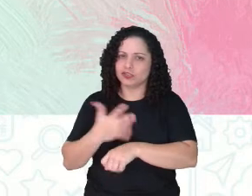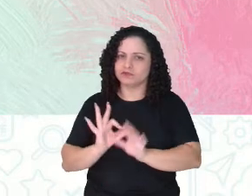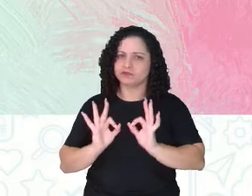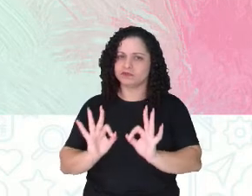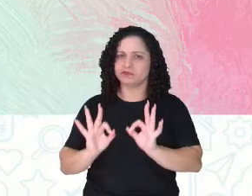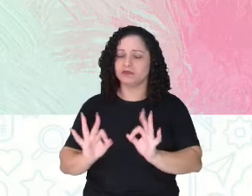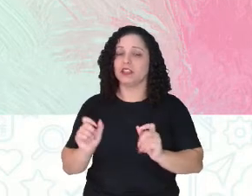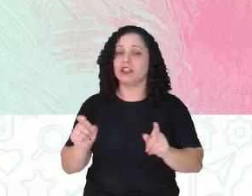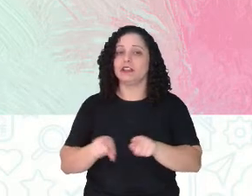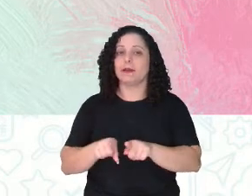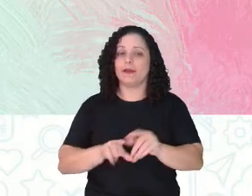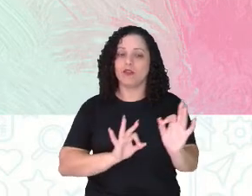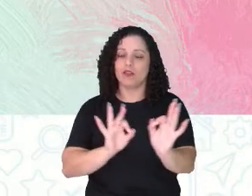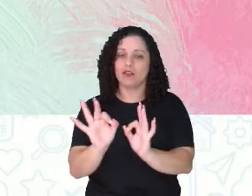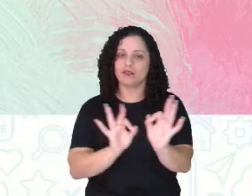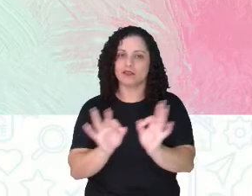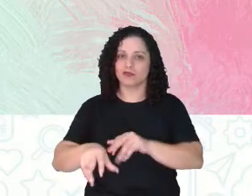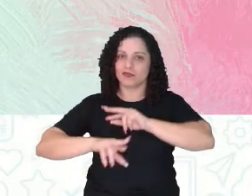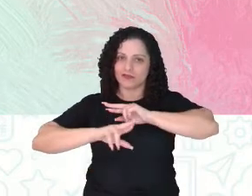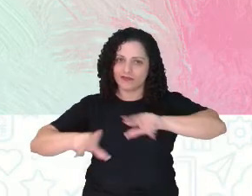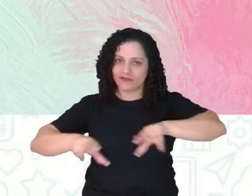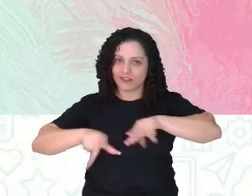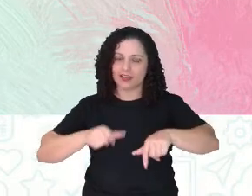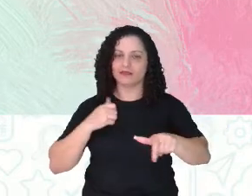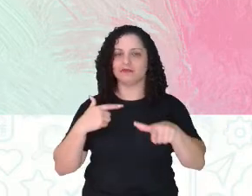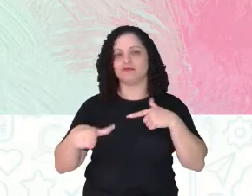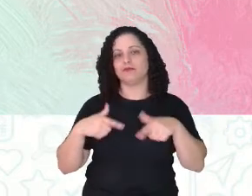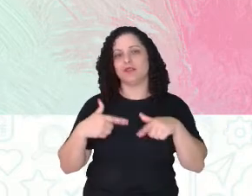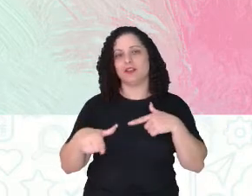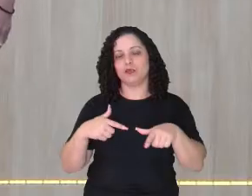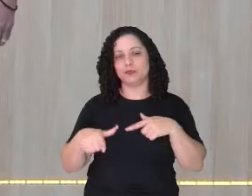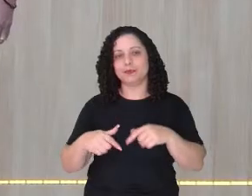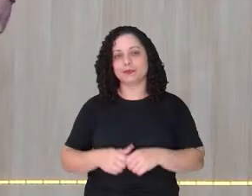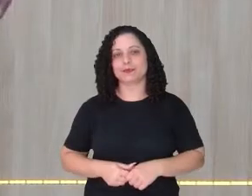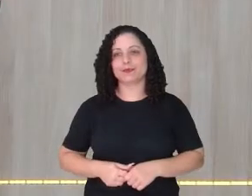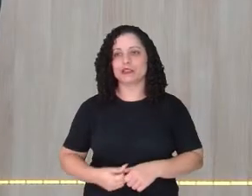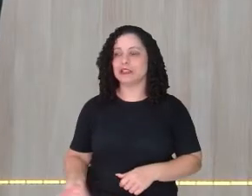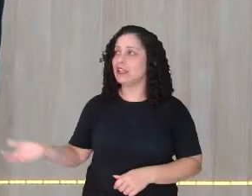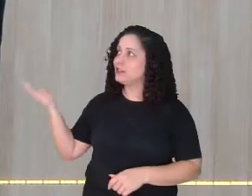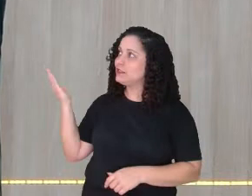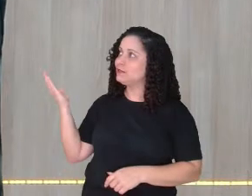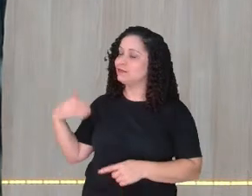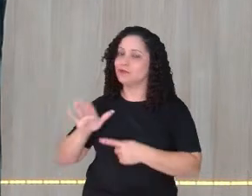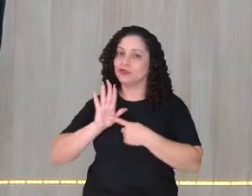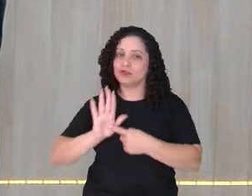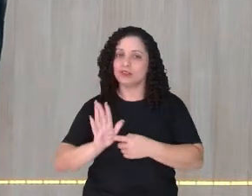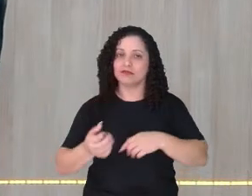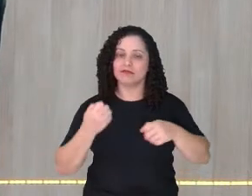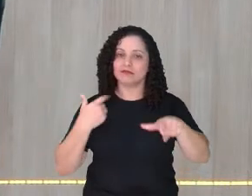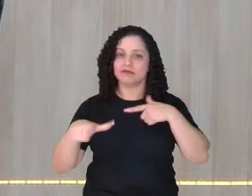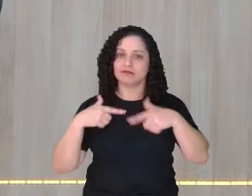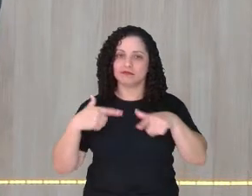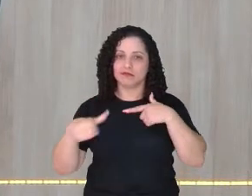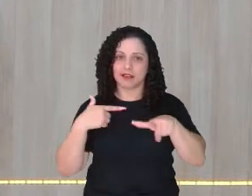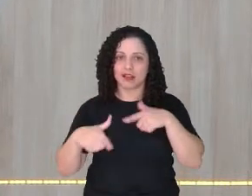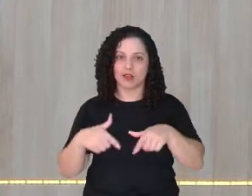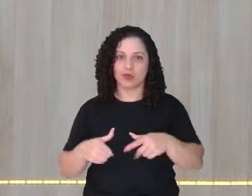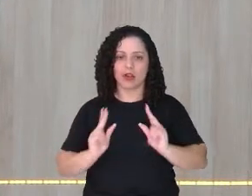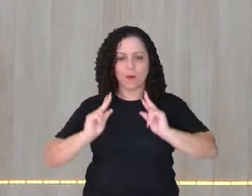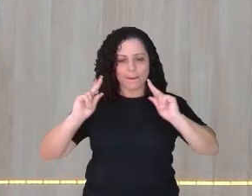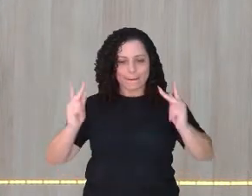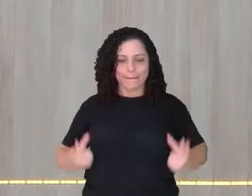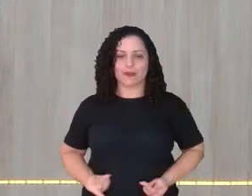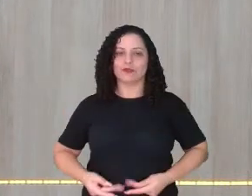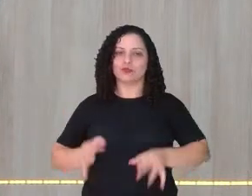e uma organização diferente do trabalho também. Um trabalho aí que trate mais, né, de uma forma mais humana,